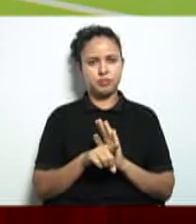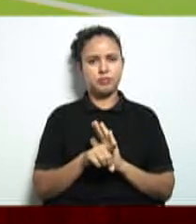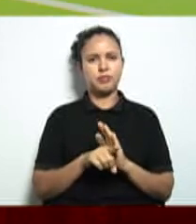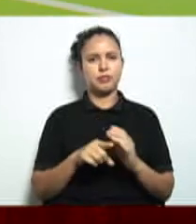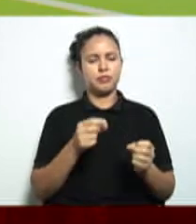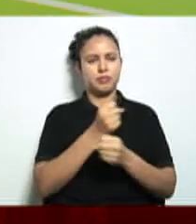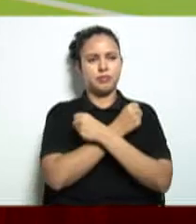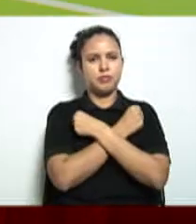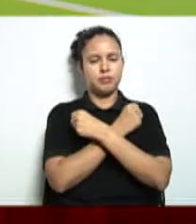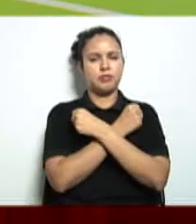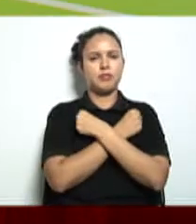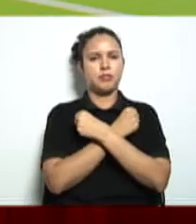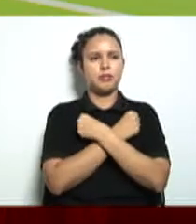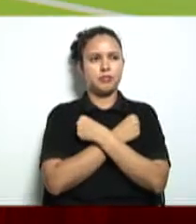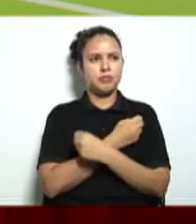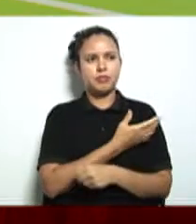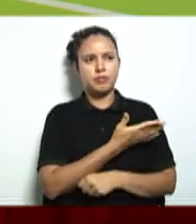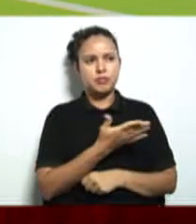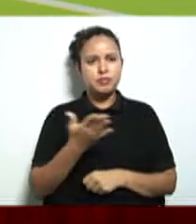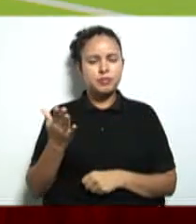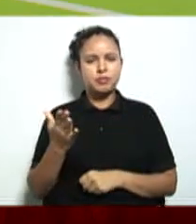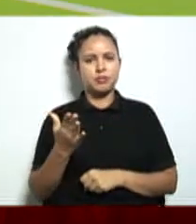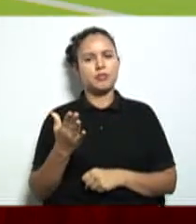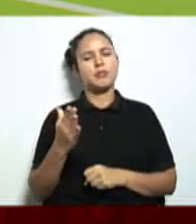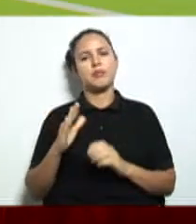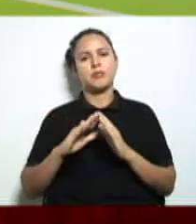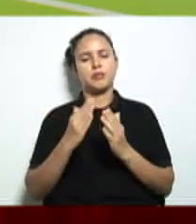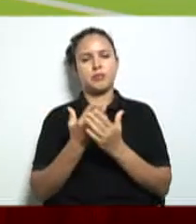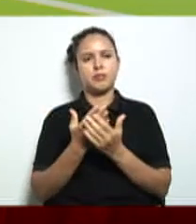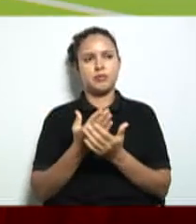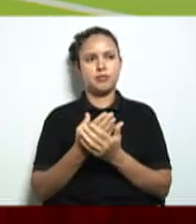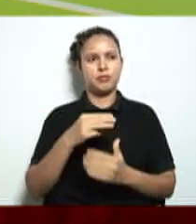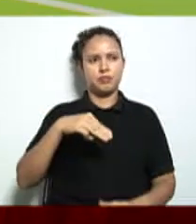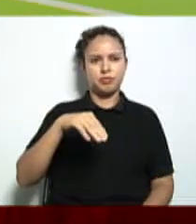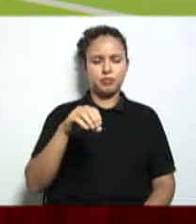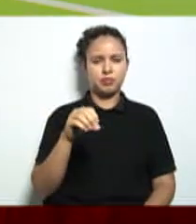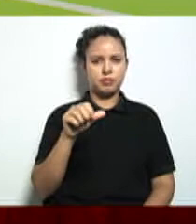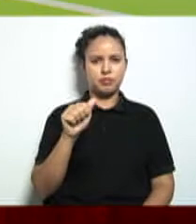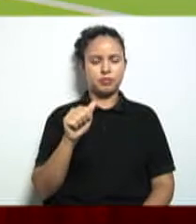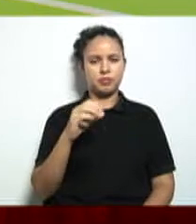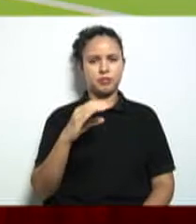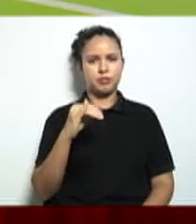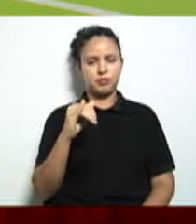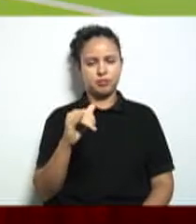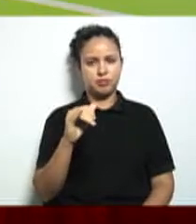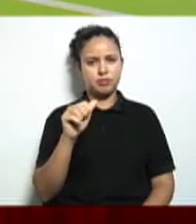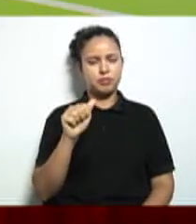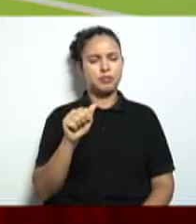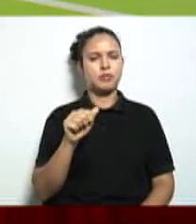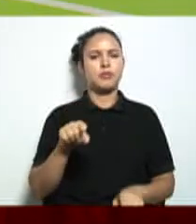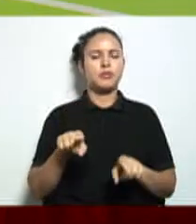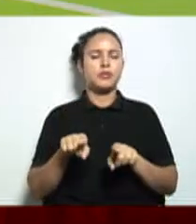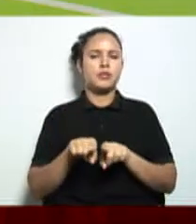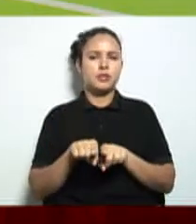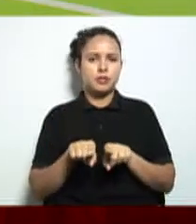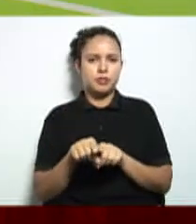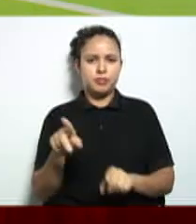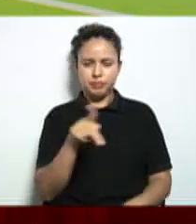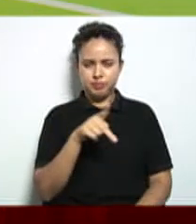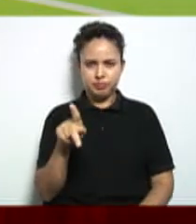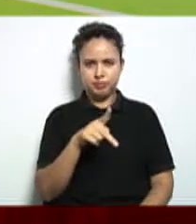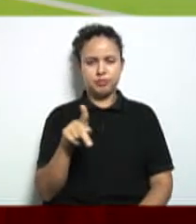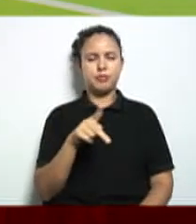aí para a turma do 2º ano, lá da Escola Moacir Caramelo, lá de Chipinguá, o professor Luiz Carlos, o pessoal de